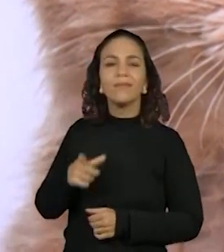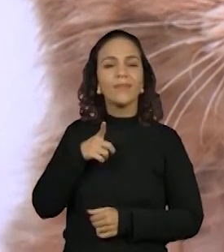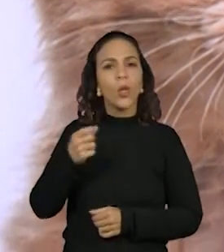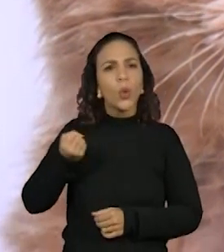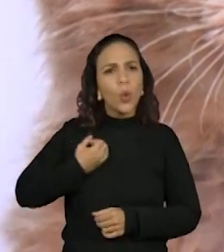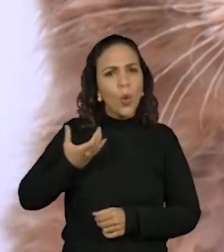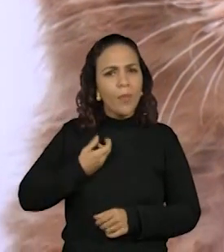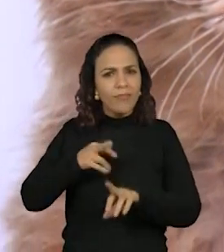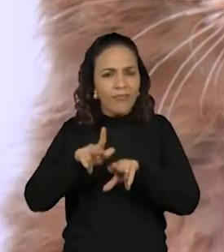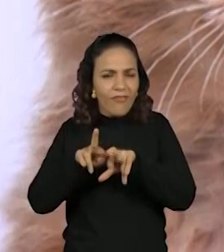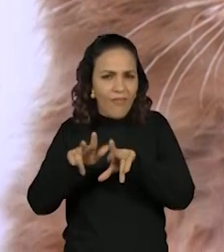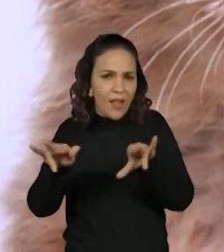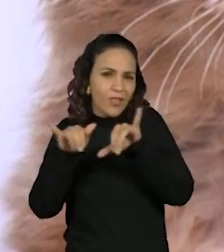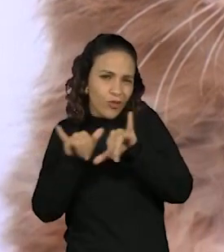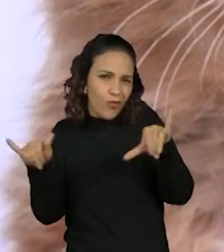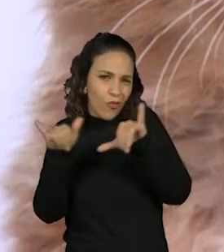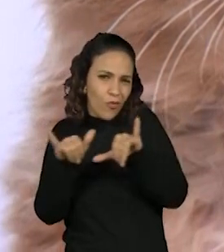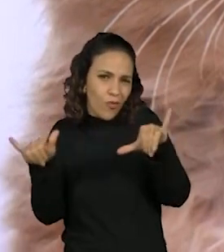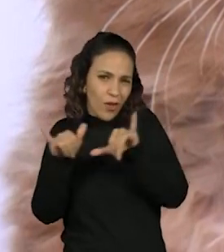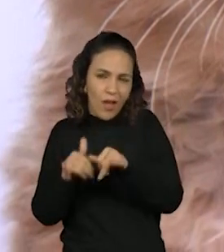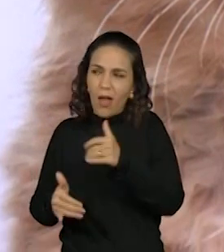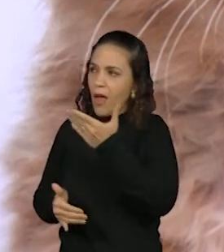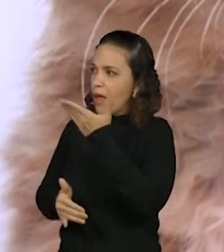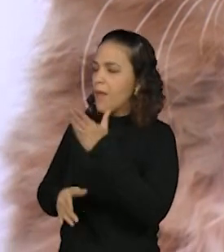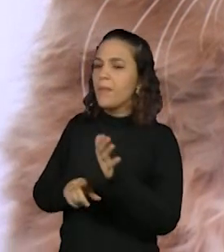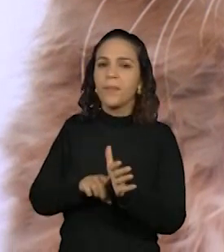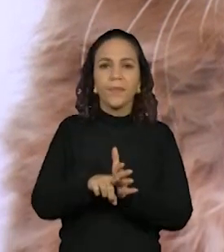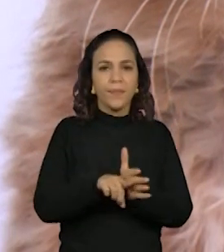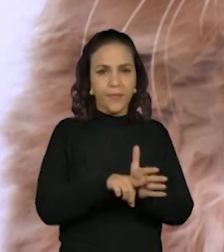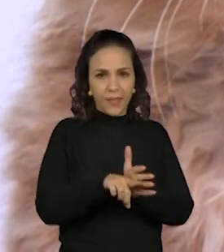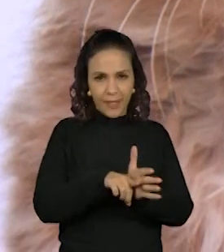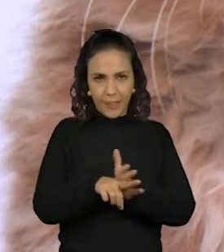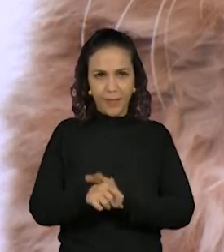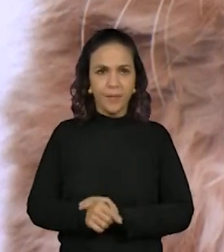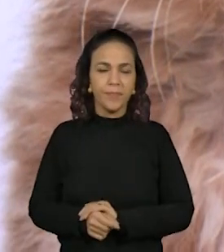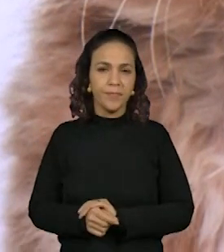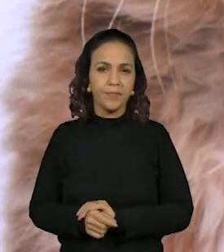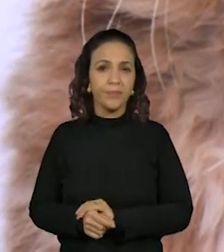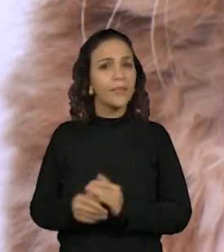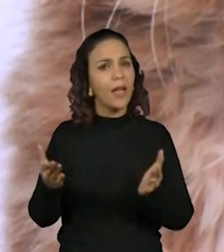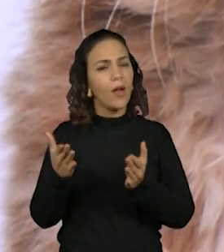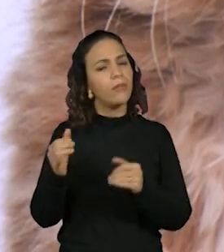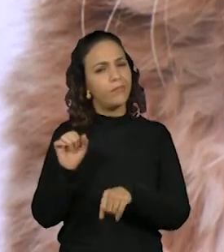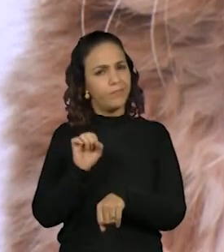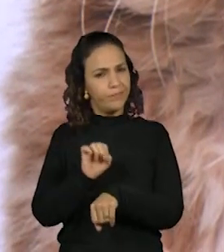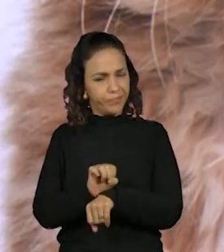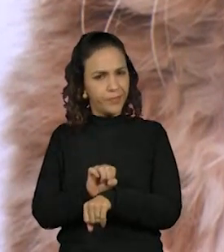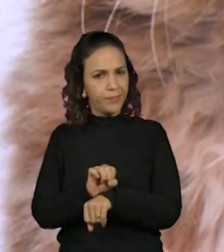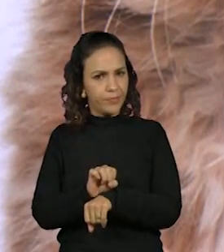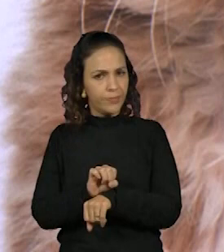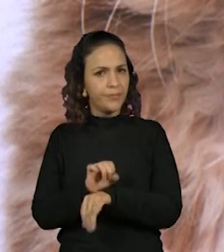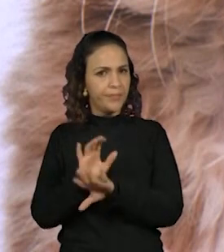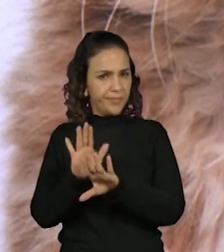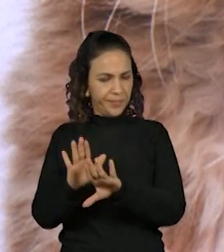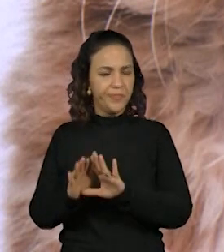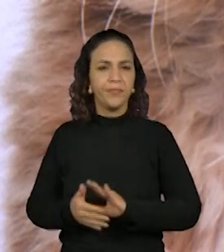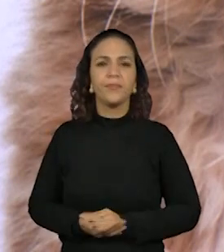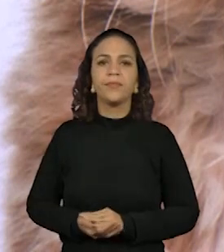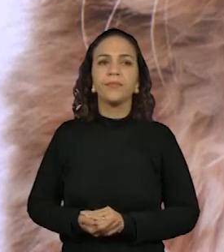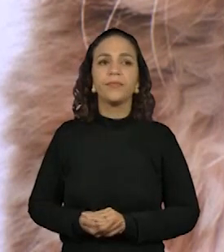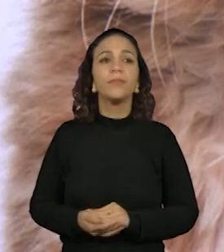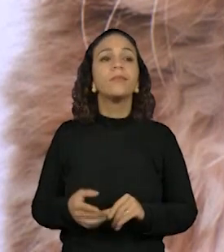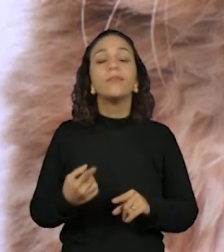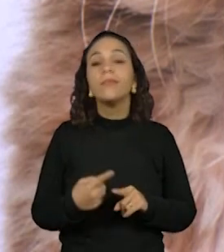números com a divulgação da pesquisa. Nós vamos parar o nosso estudo com essa notícia nesse minuto. Por